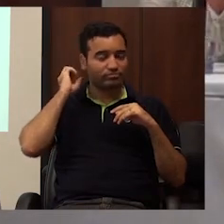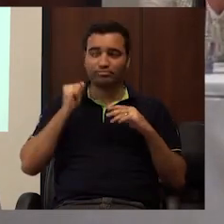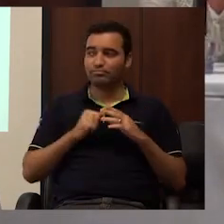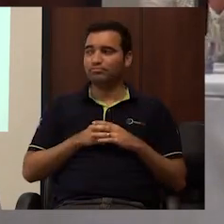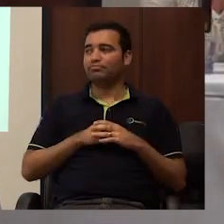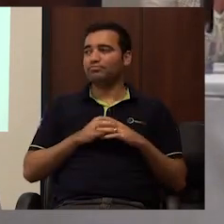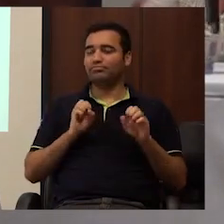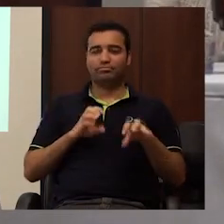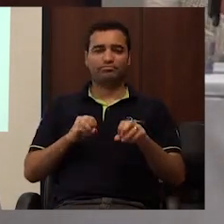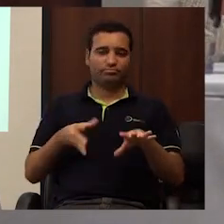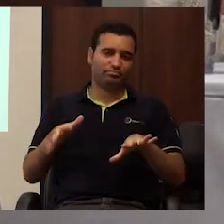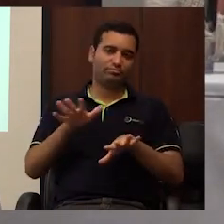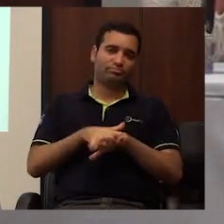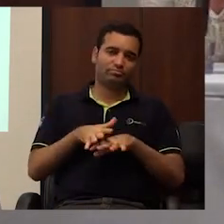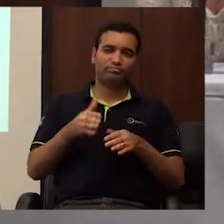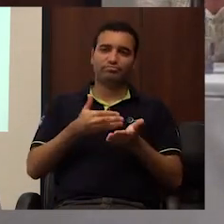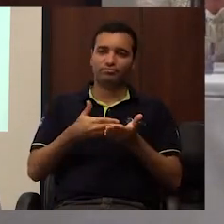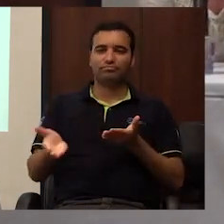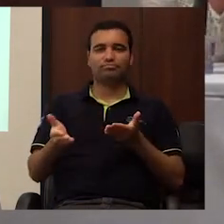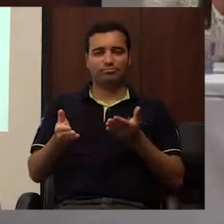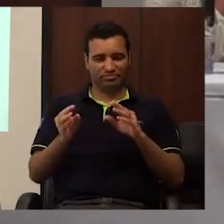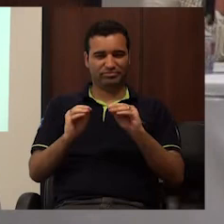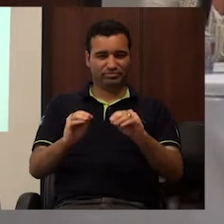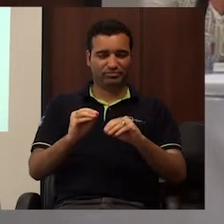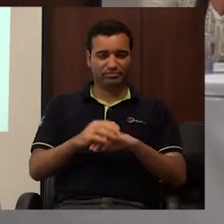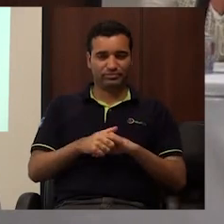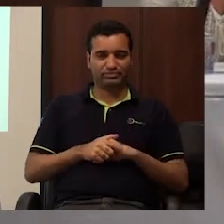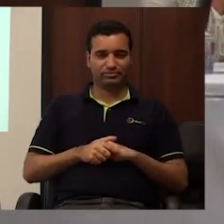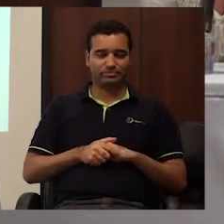na educação inclusiva, e ela começou a ser implantada,